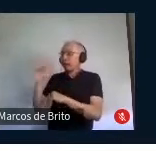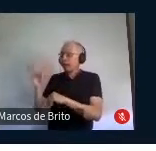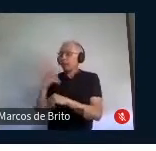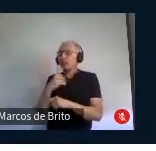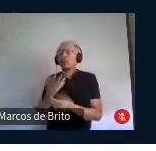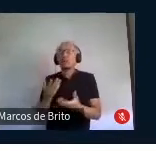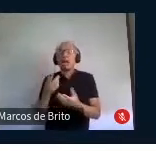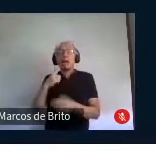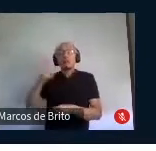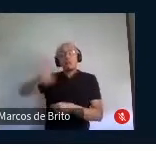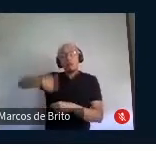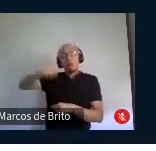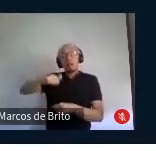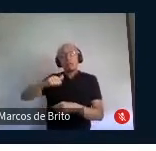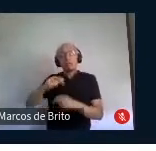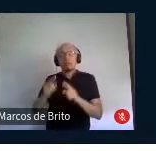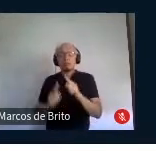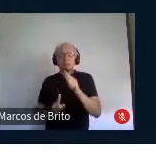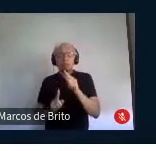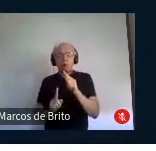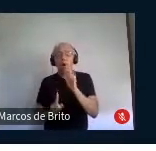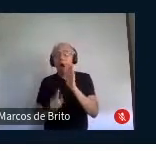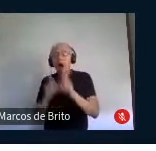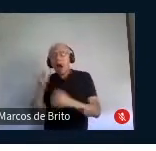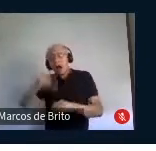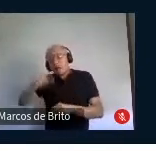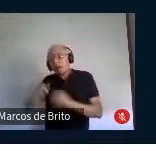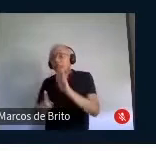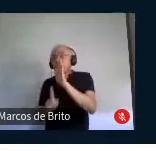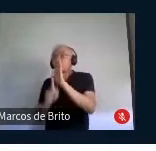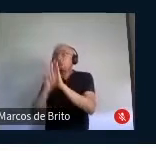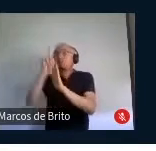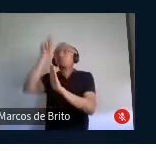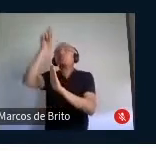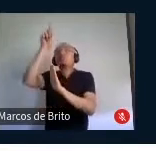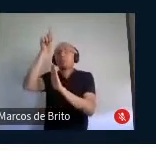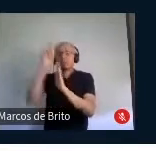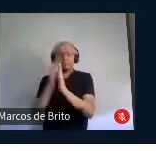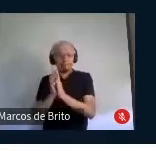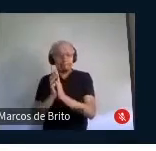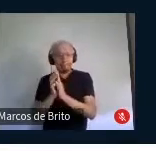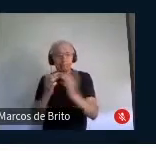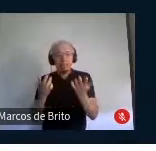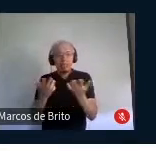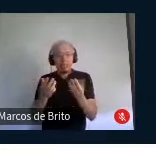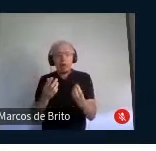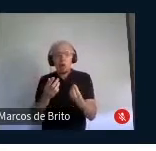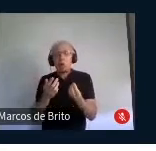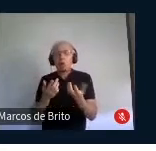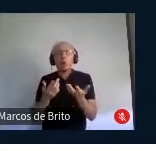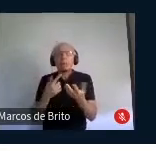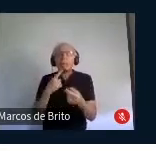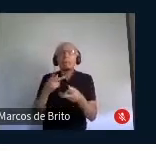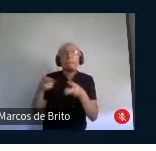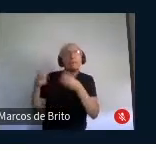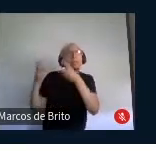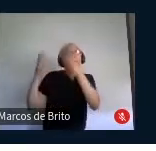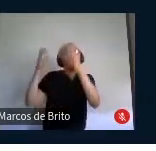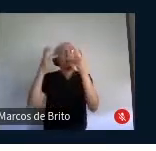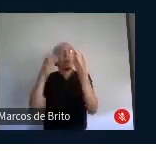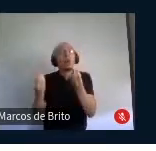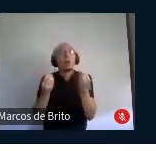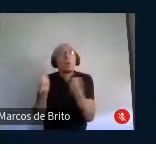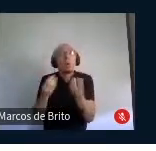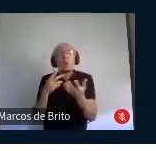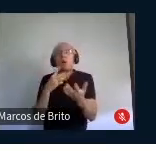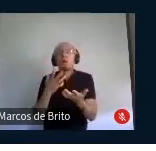ou seja, longitudinal. E aí, nós também analisamos as mesmas categorias, os aspectos